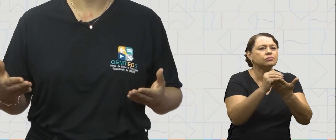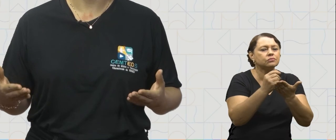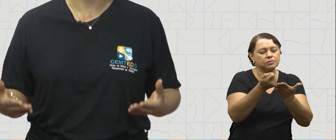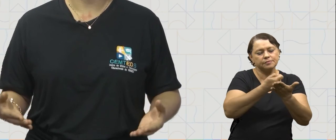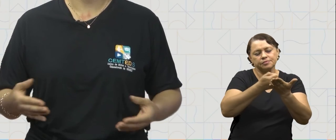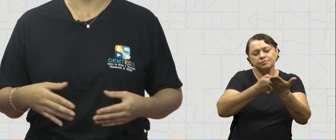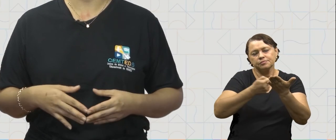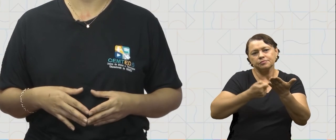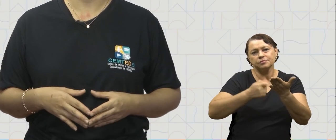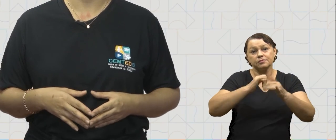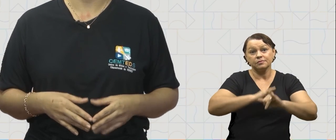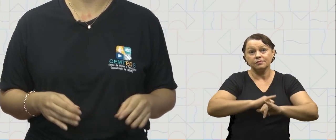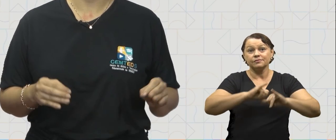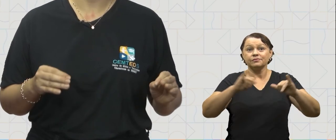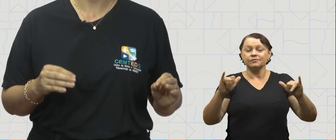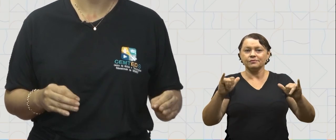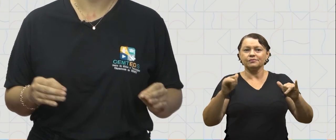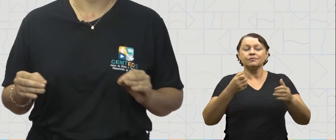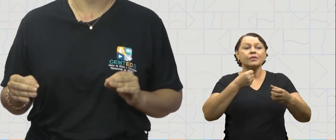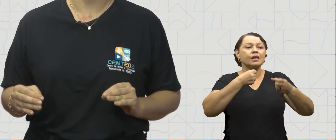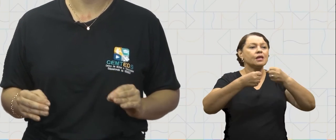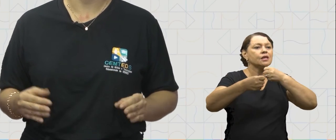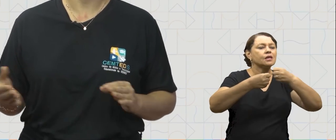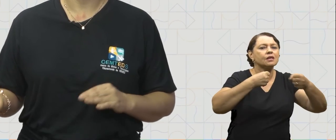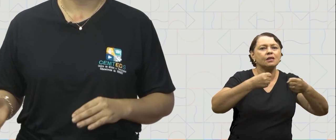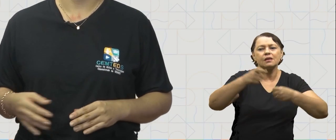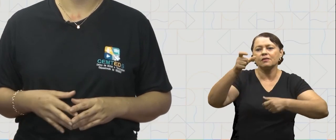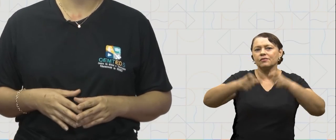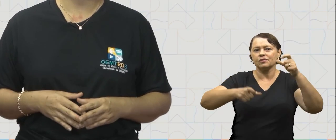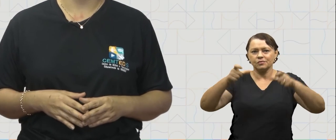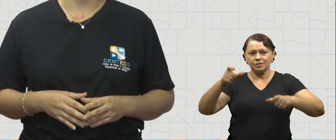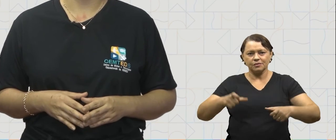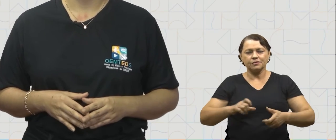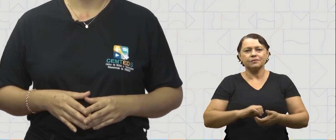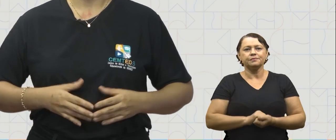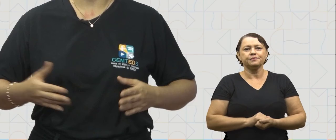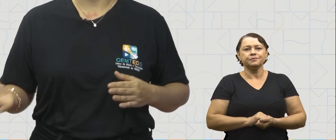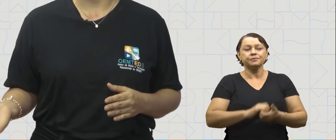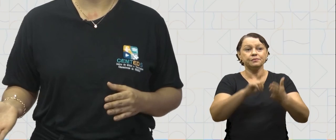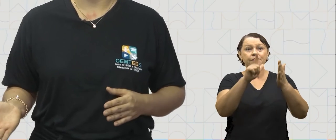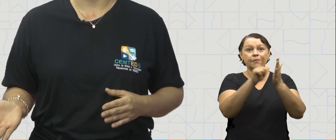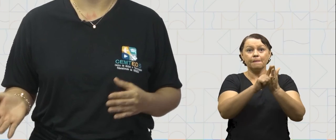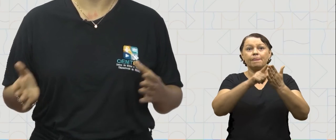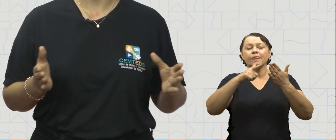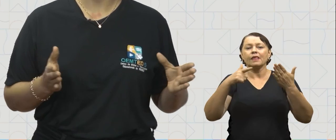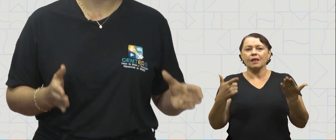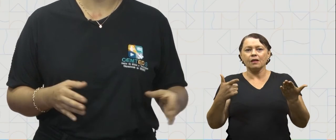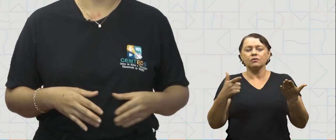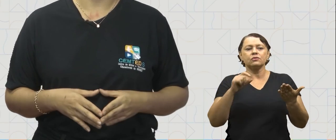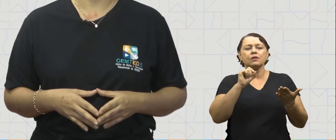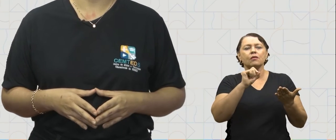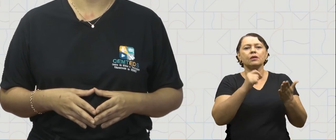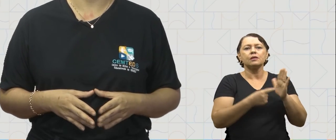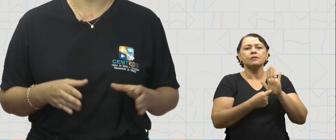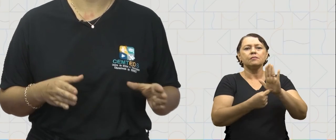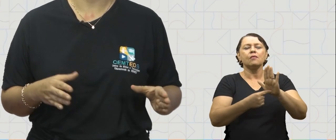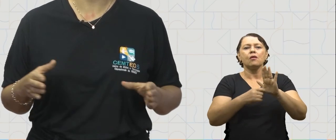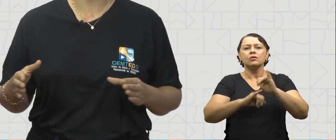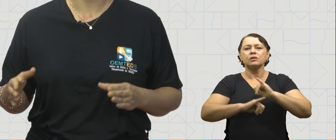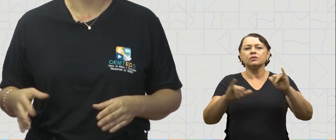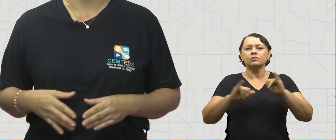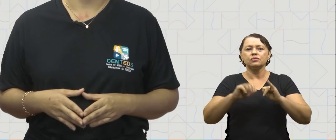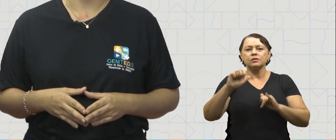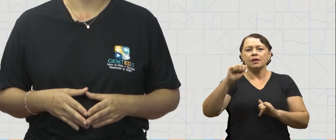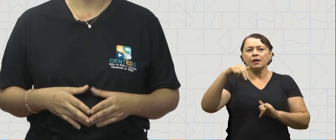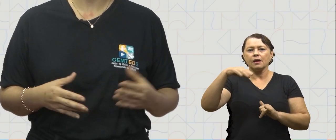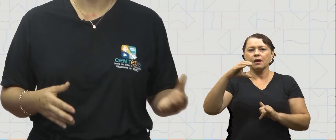informações, escrevem as notícias e entrevistam as pessoas. No telejornal, quem dá a notícia são